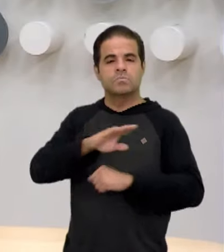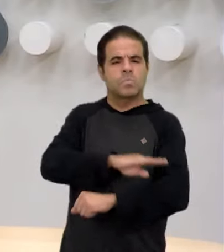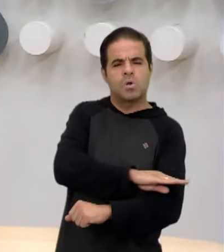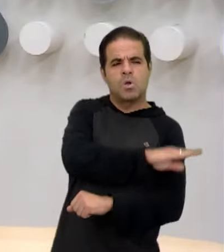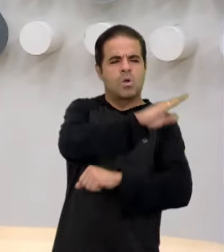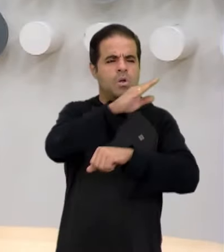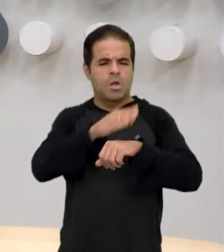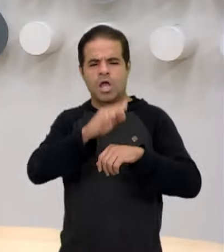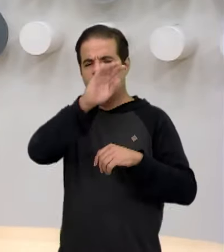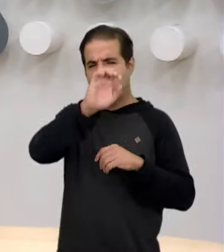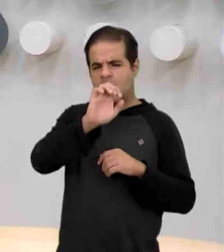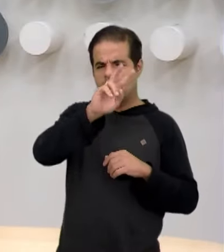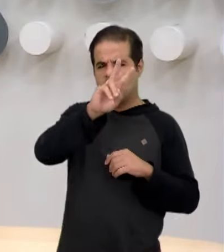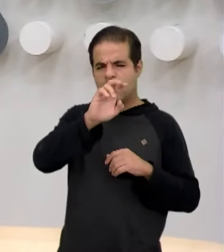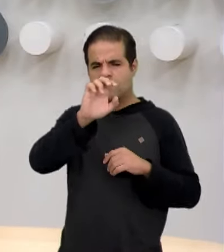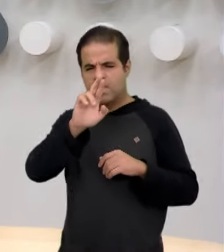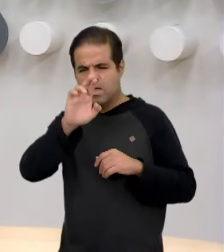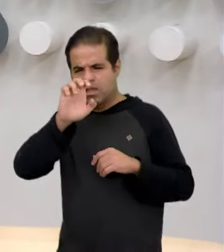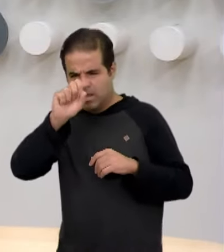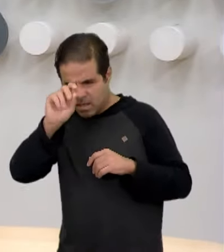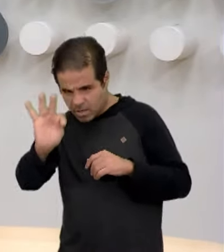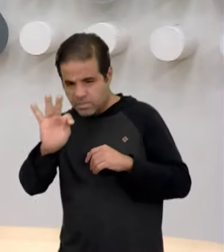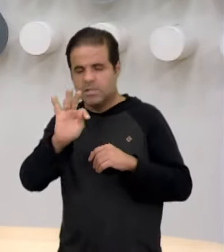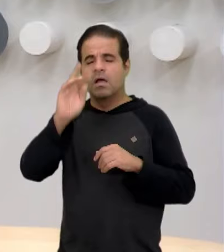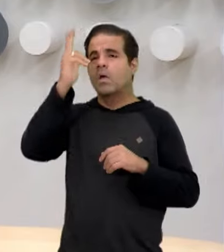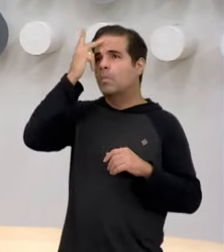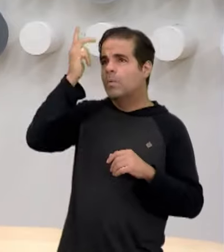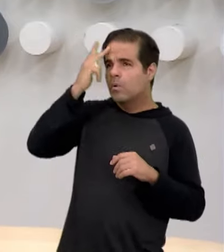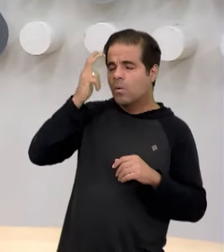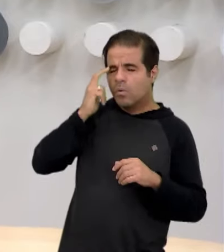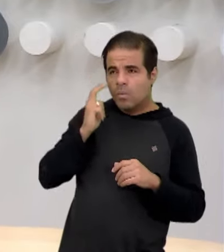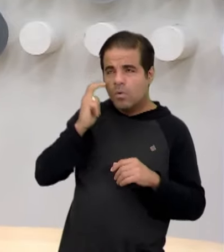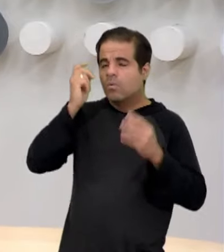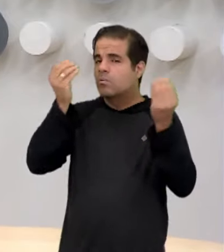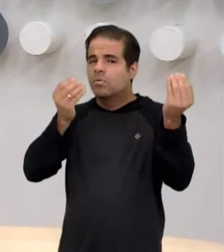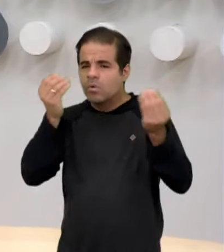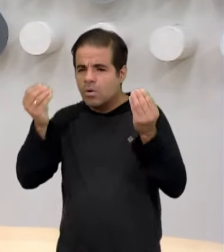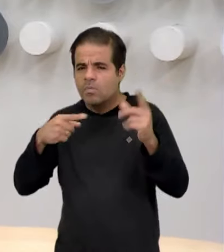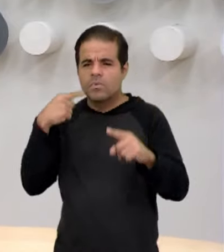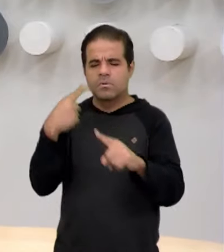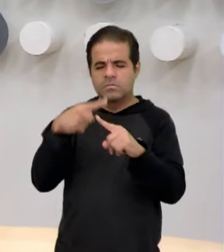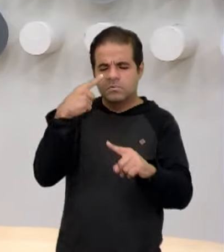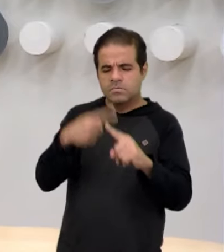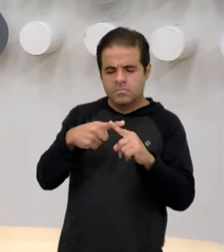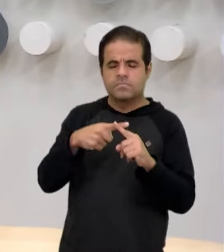Everest, se ele é uma paisagem natural ou cultural, né? Por quê? Porque,